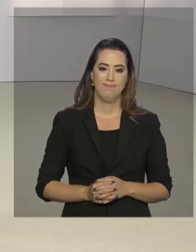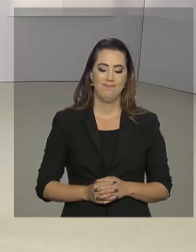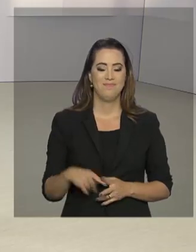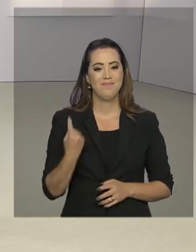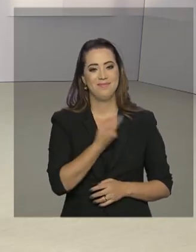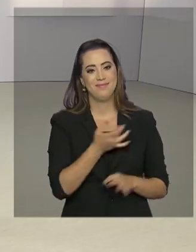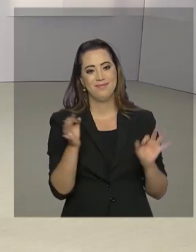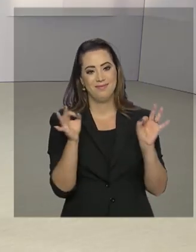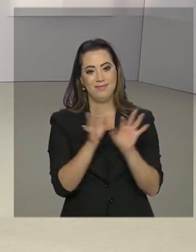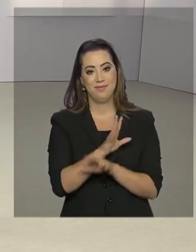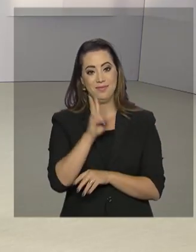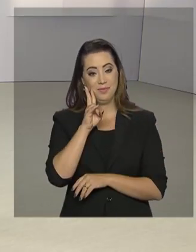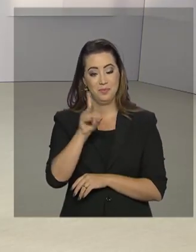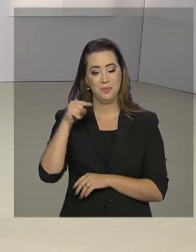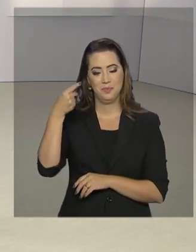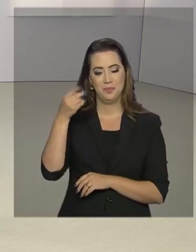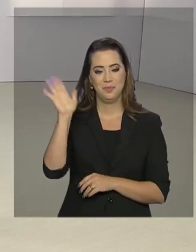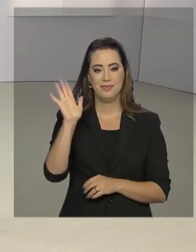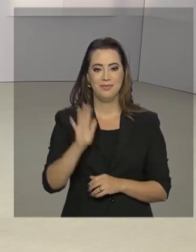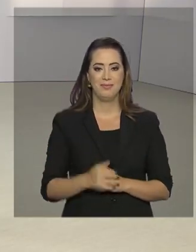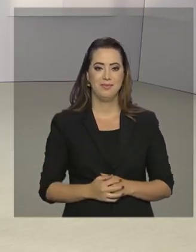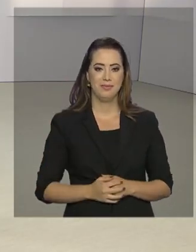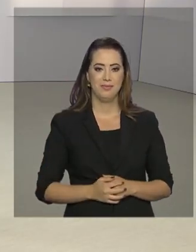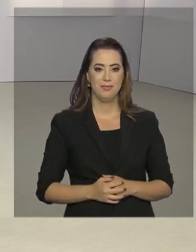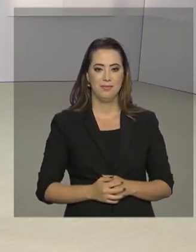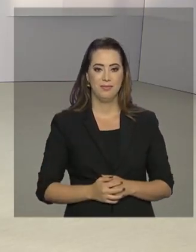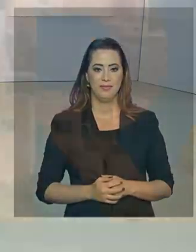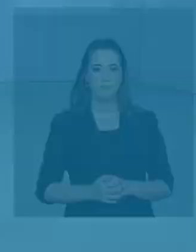Nós ficamos por aqui. Até a próxima edição.